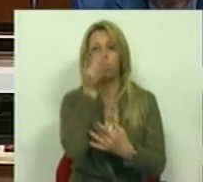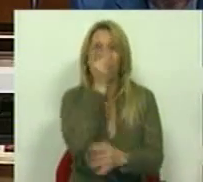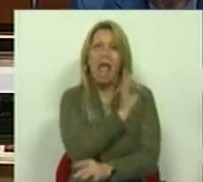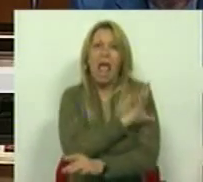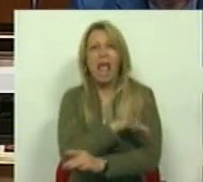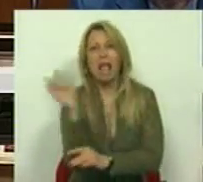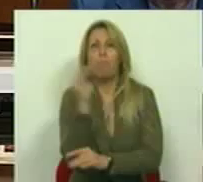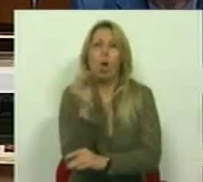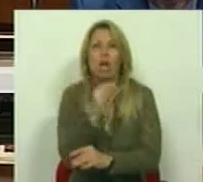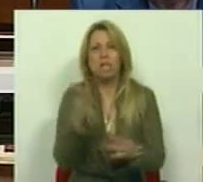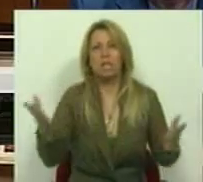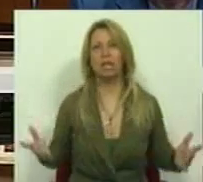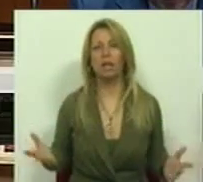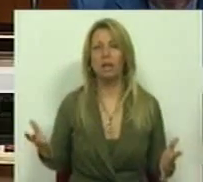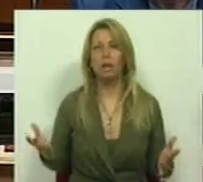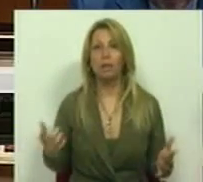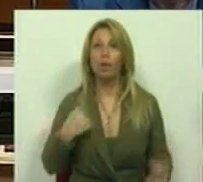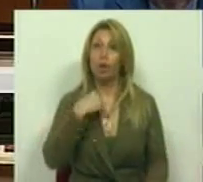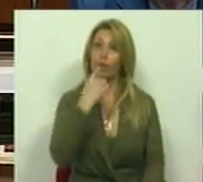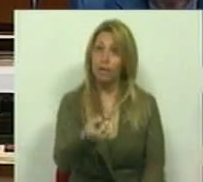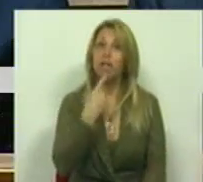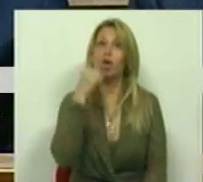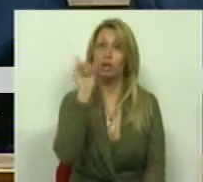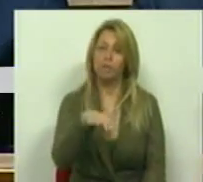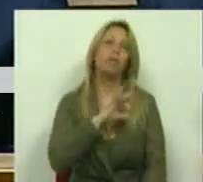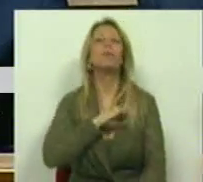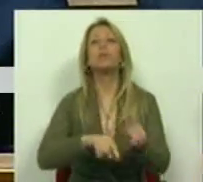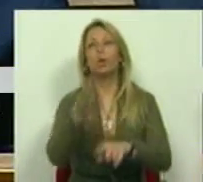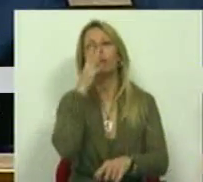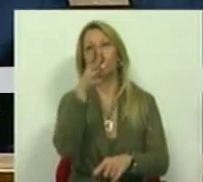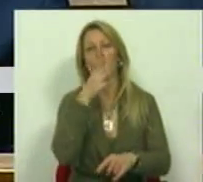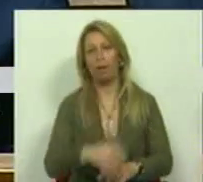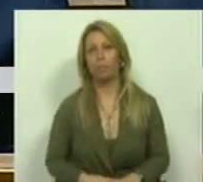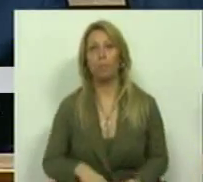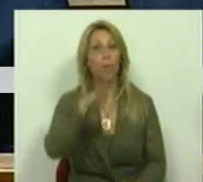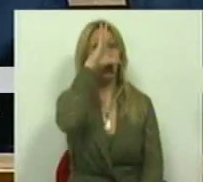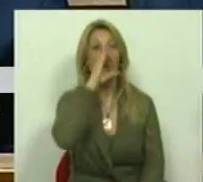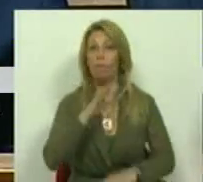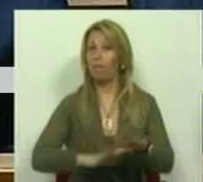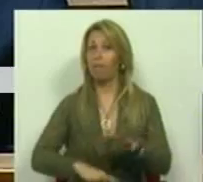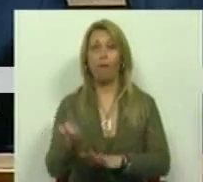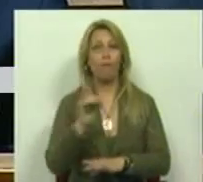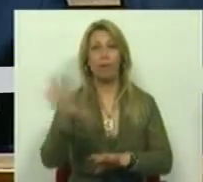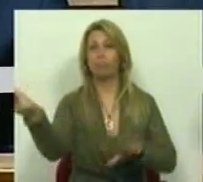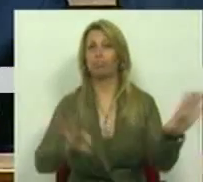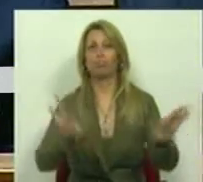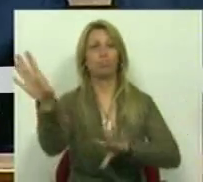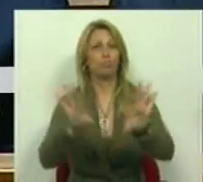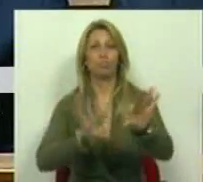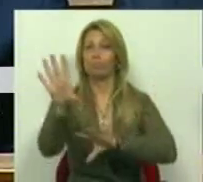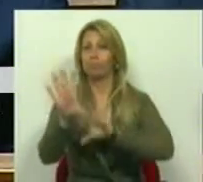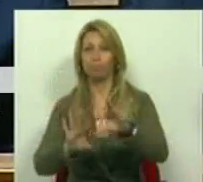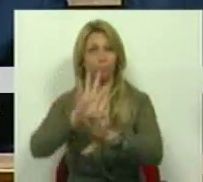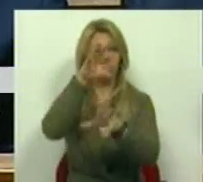ou cinismo. Eu vou voltar a dizer, Sr. Deputado, o Governo não nomeou ninguém para a